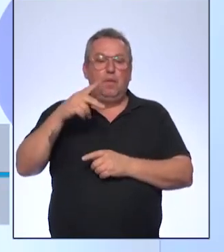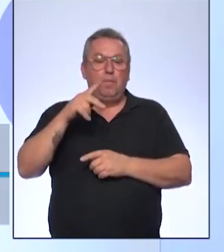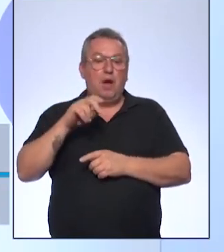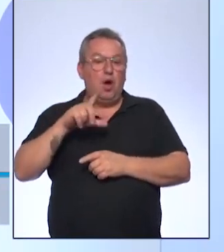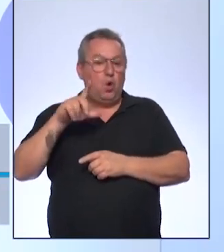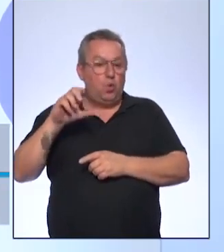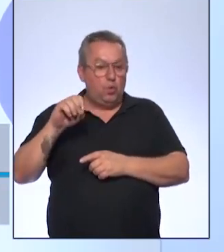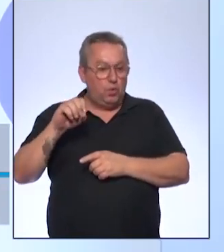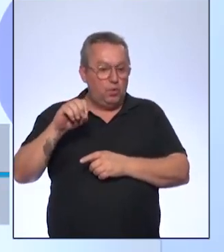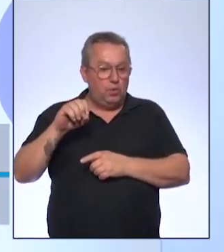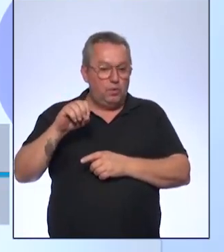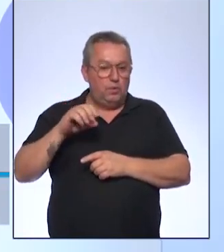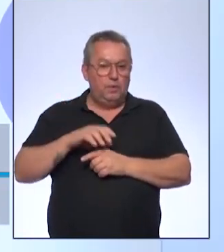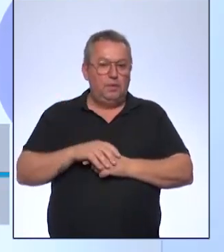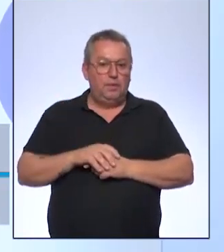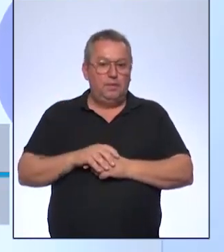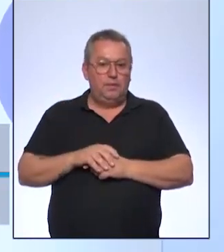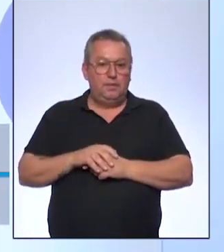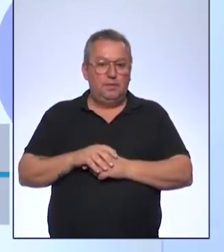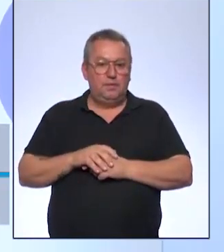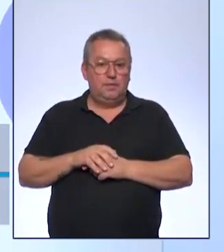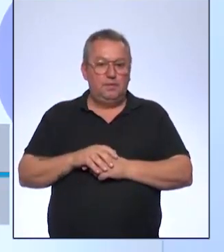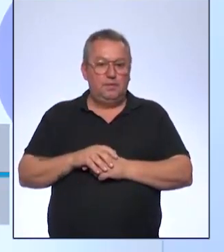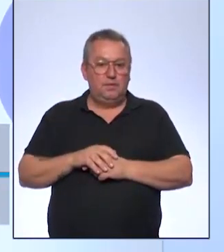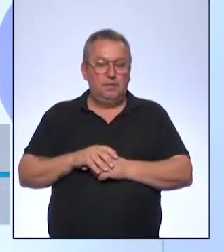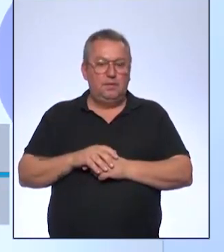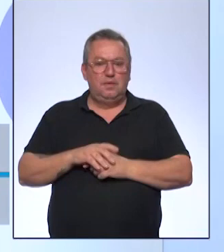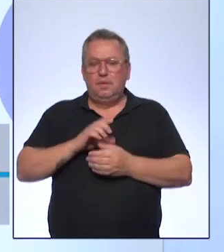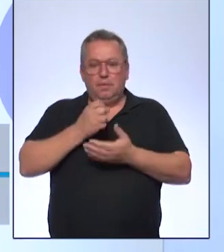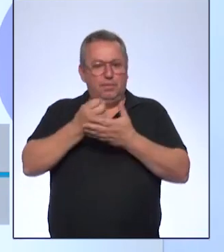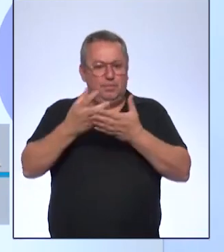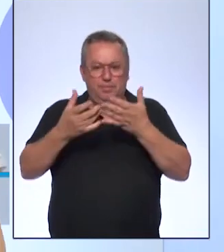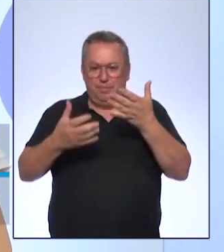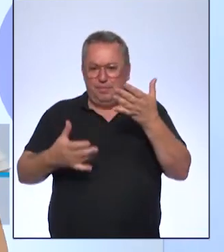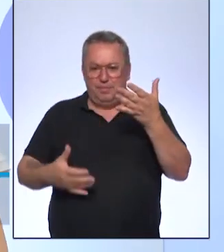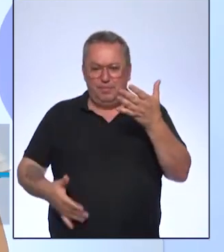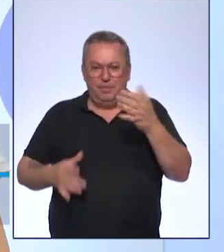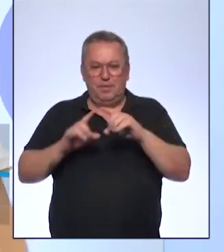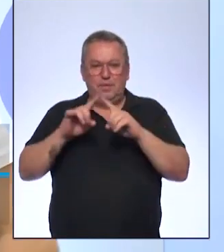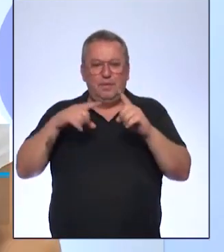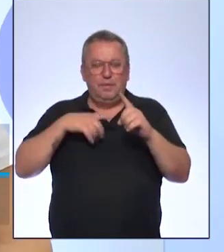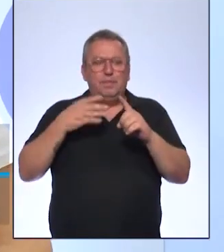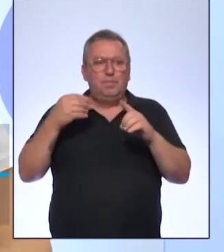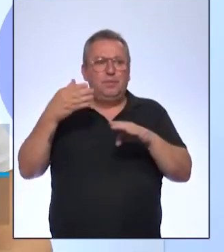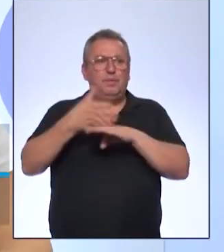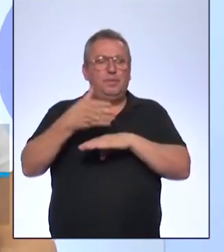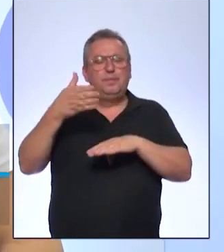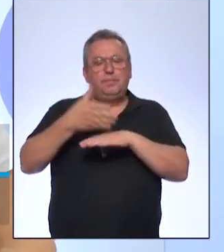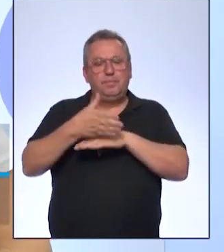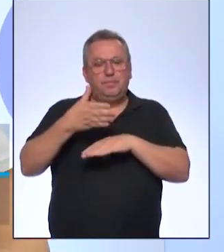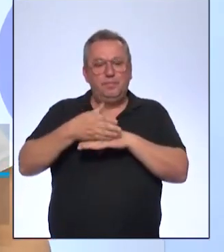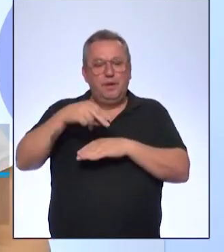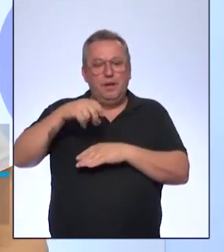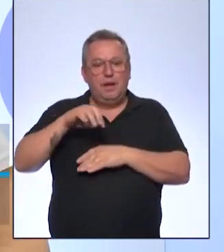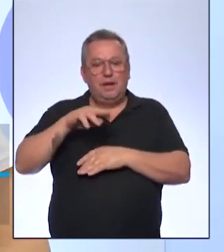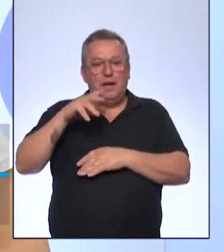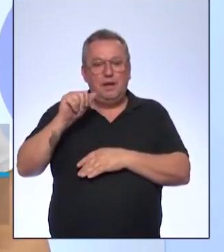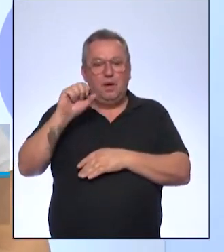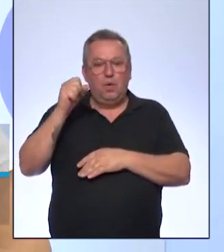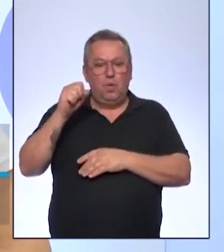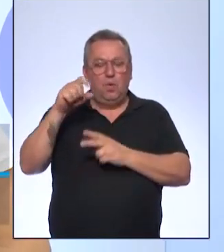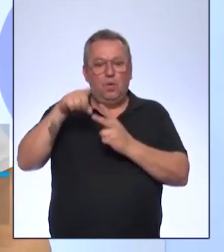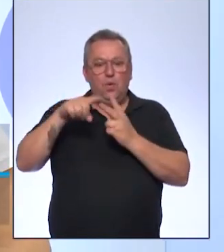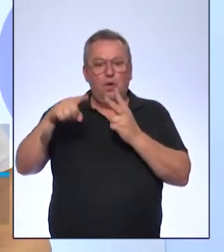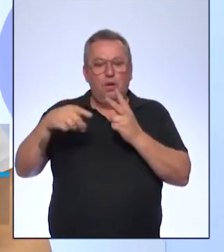Paulo, 3 raiz de 6, e por aí vai. Mas bastante participação. A Natália, 8 raiz